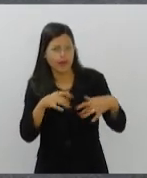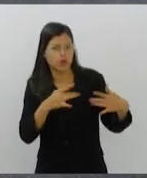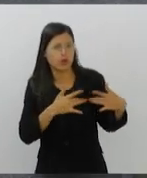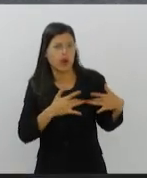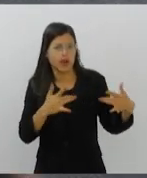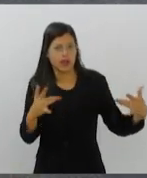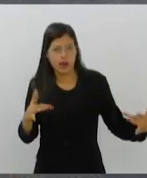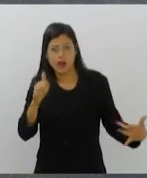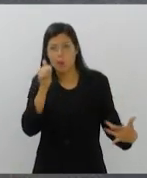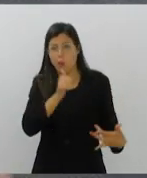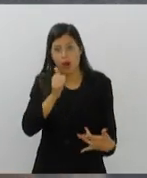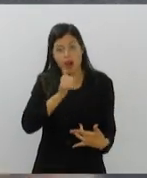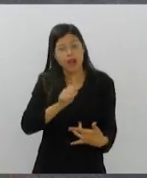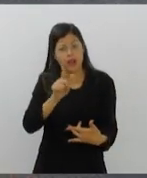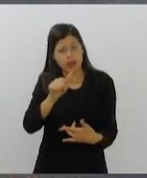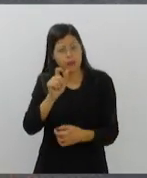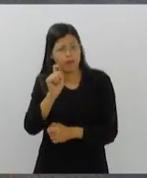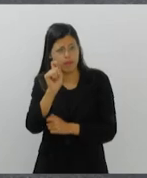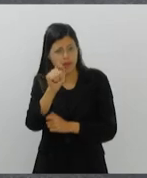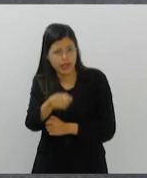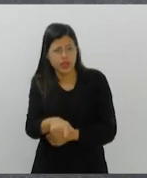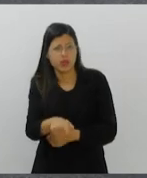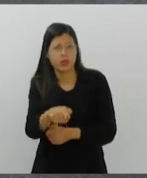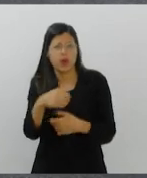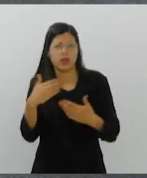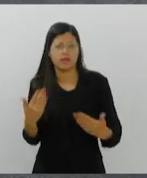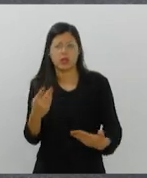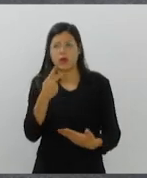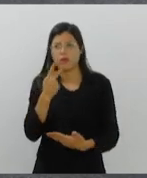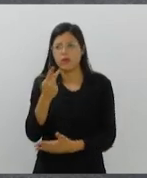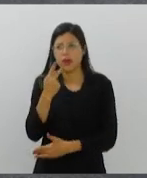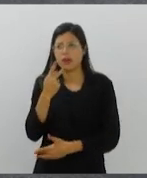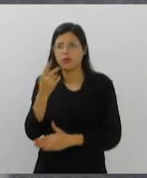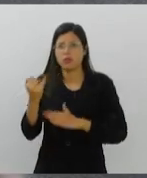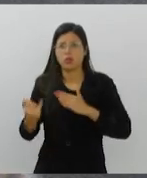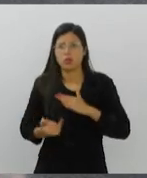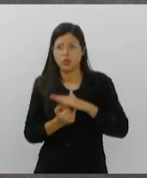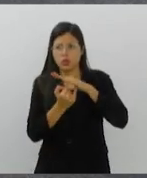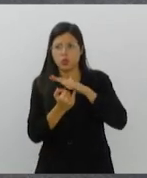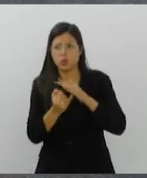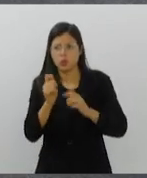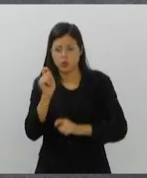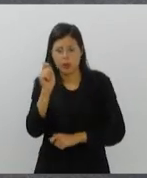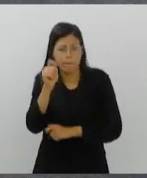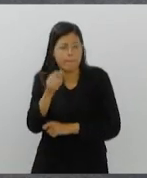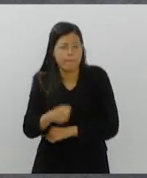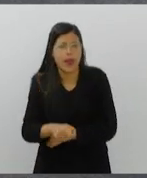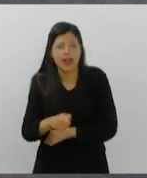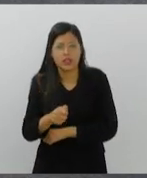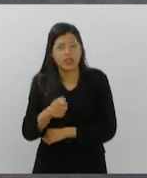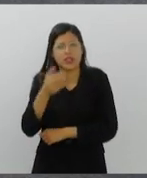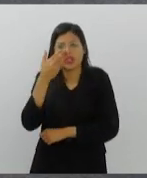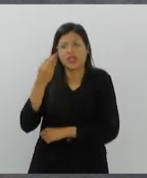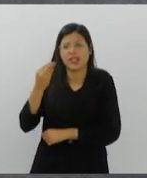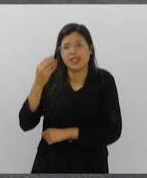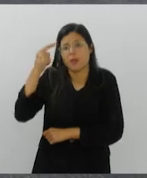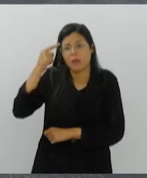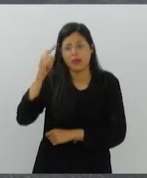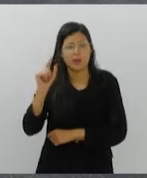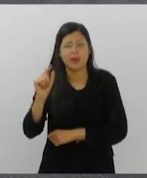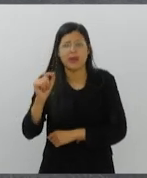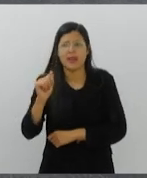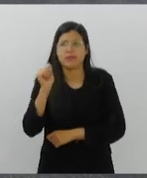mulheres pescadoras. Então, falar do Instituto de Pesca sem pensar que essas pescadoras hoje se encontram